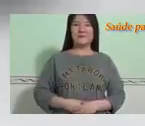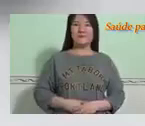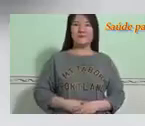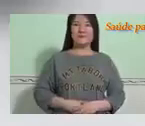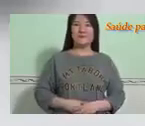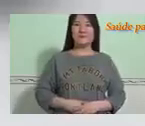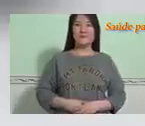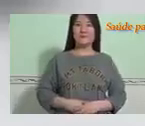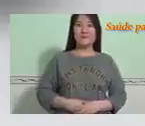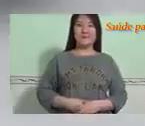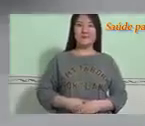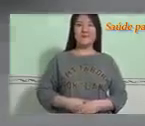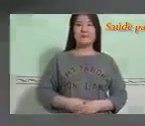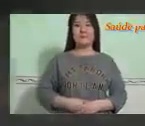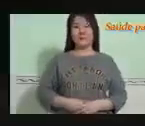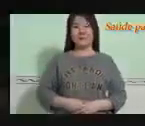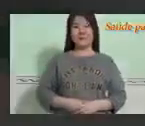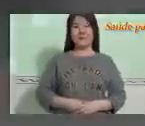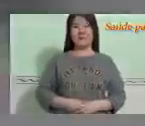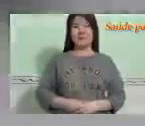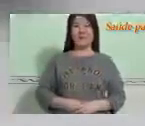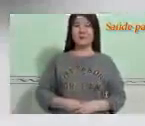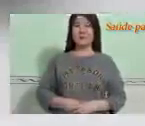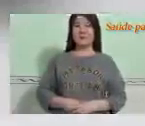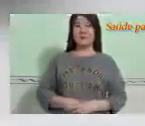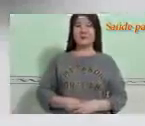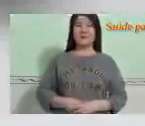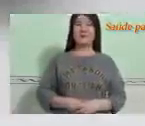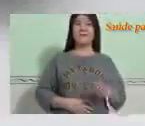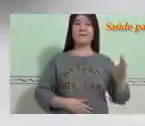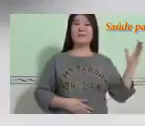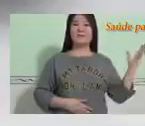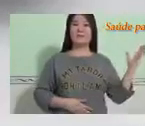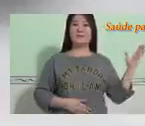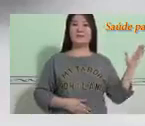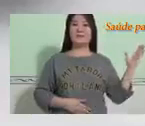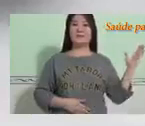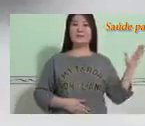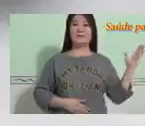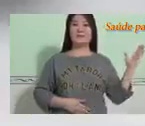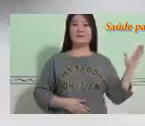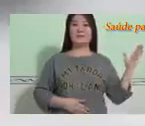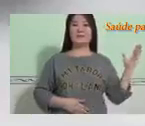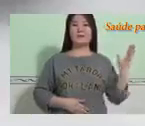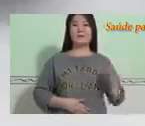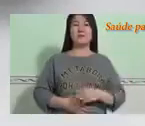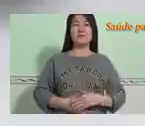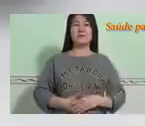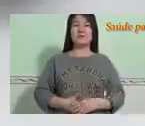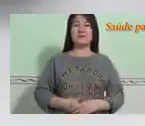Desta forma, esteremed é indicado para o tratamento da psoríase em placa. 5. Pertuzumab